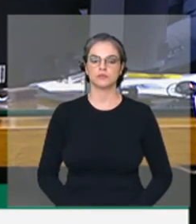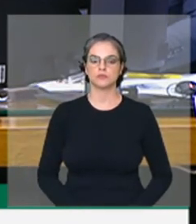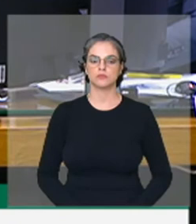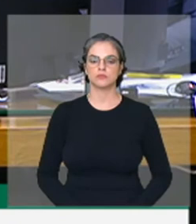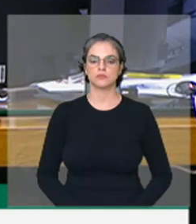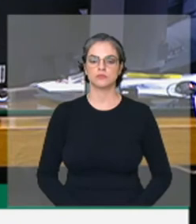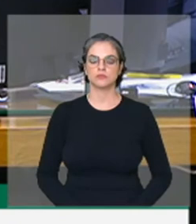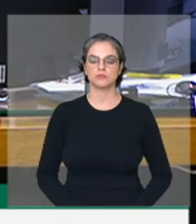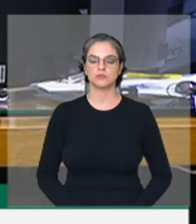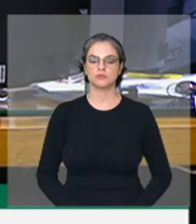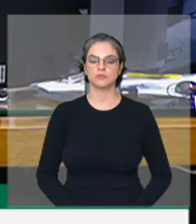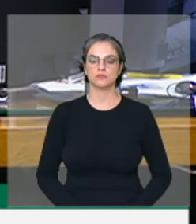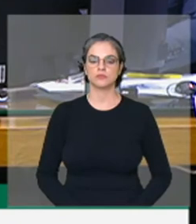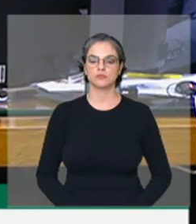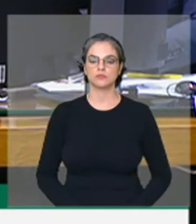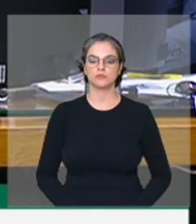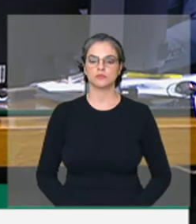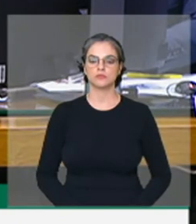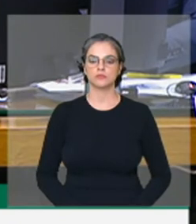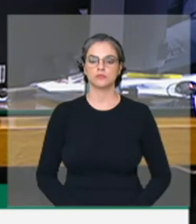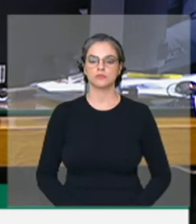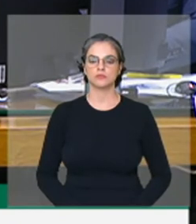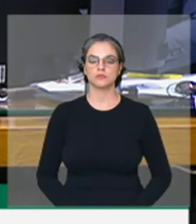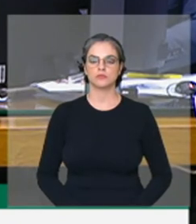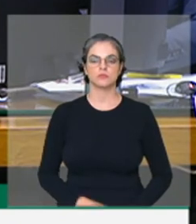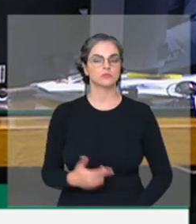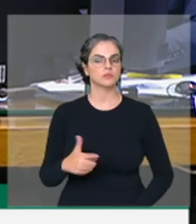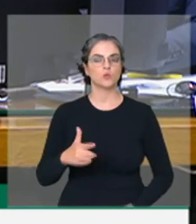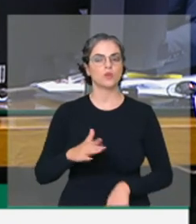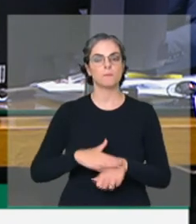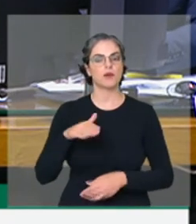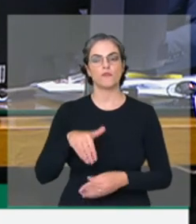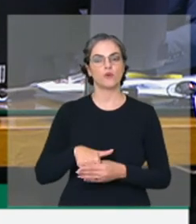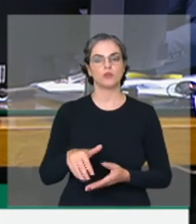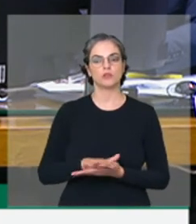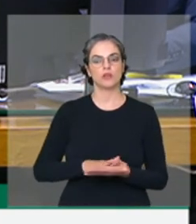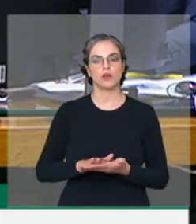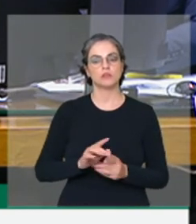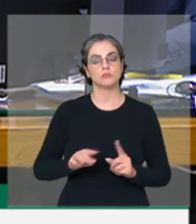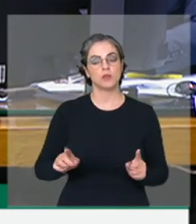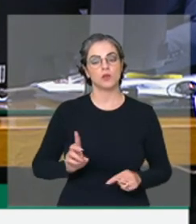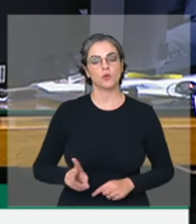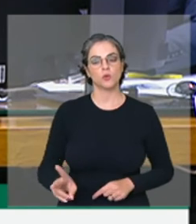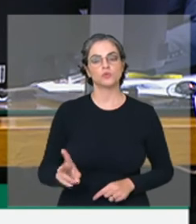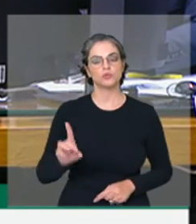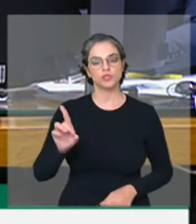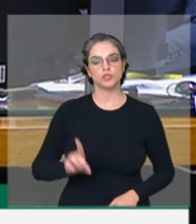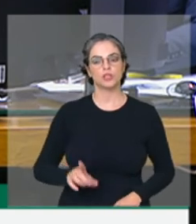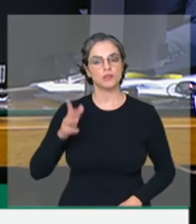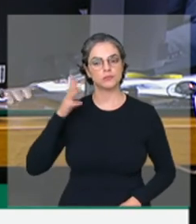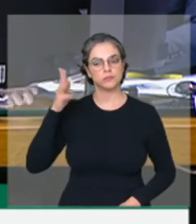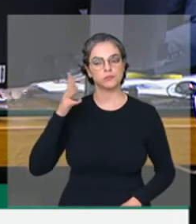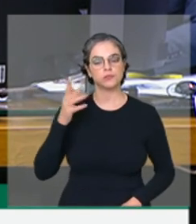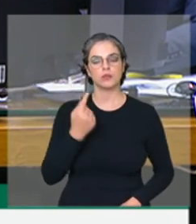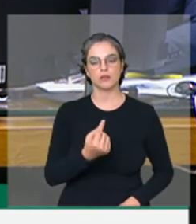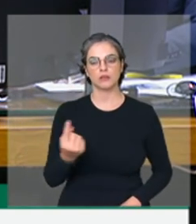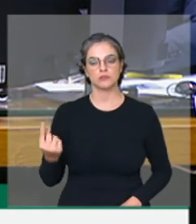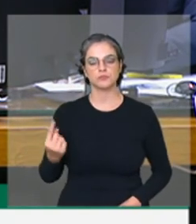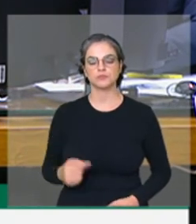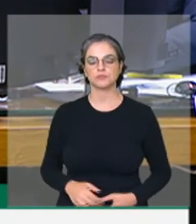Está encerrada a ordem do dia, mas mantidas as inscrições. Deputado Marcelo Freixo, Vossa Excelência, com a palavra.